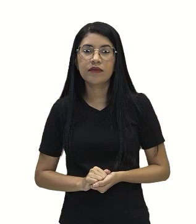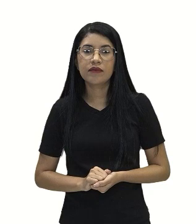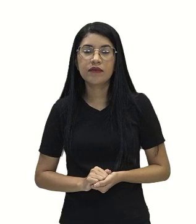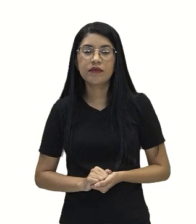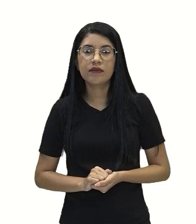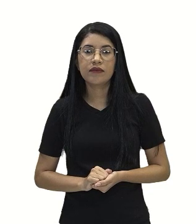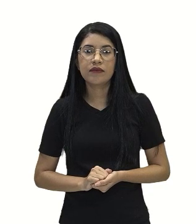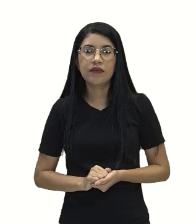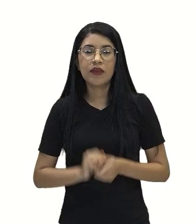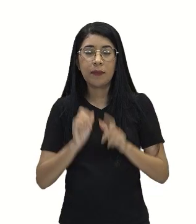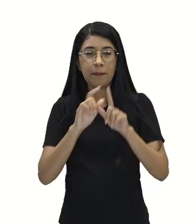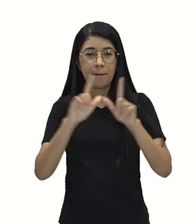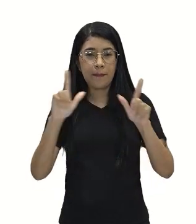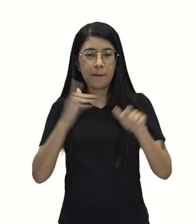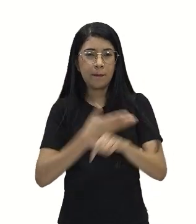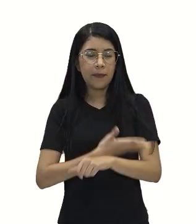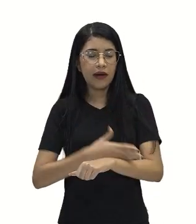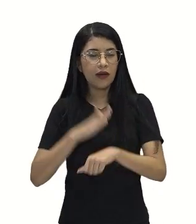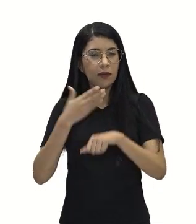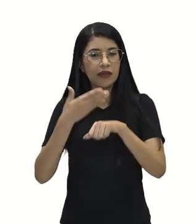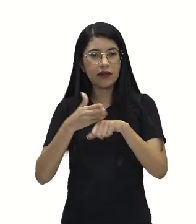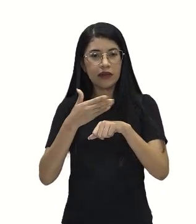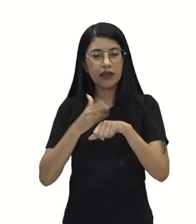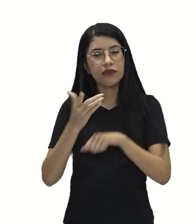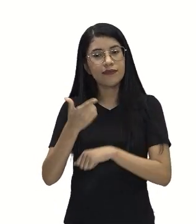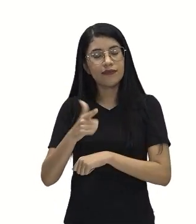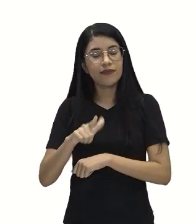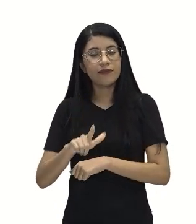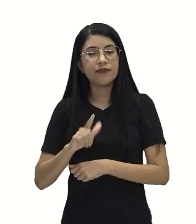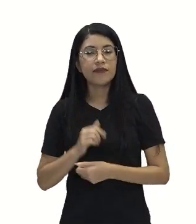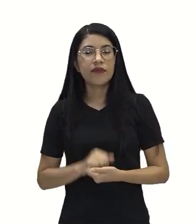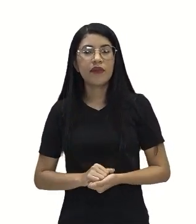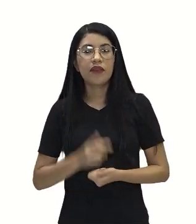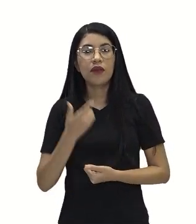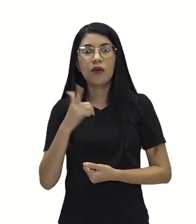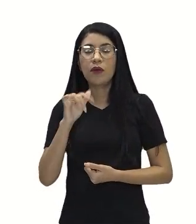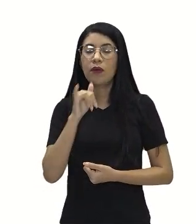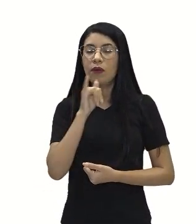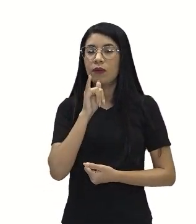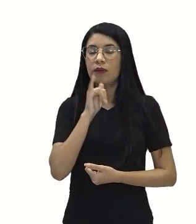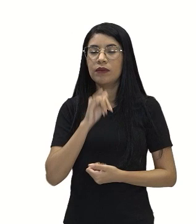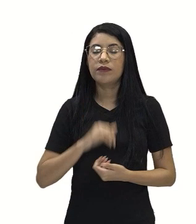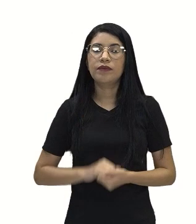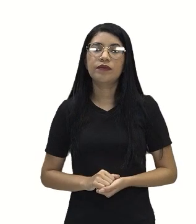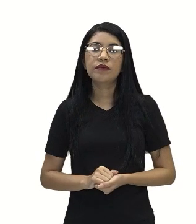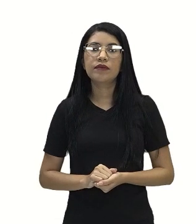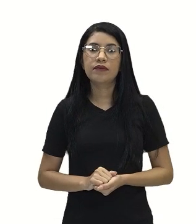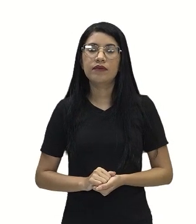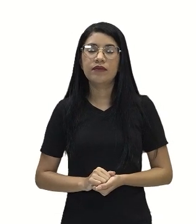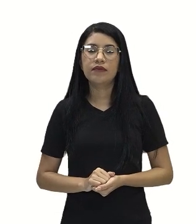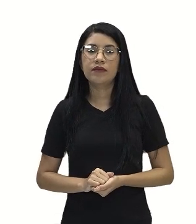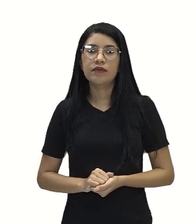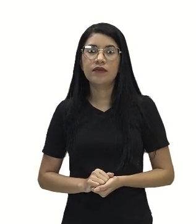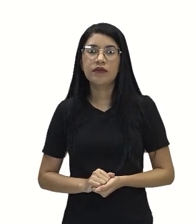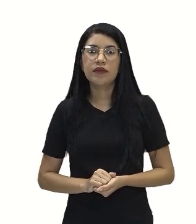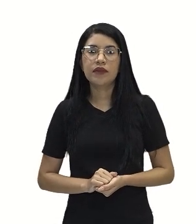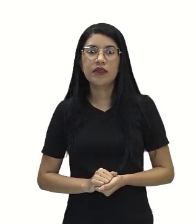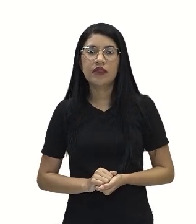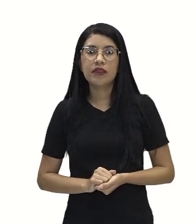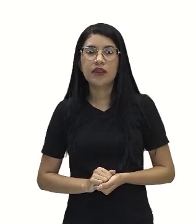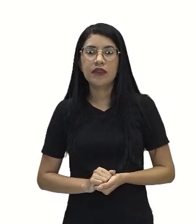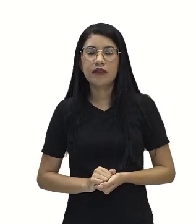um outro quadrinho aqui. Olha lá, um exemplo. Tá, vamos supor que nós queremos saber qual é a